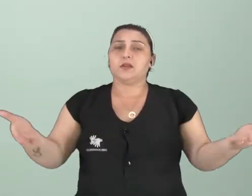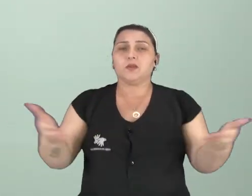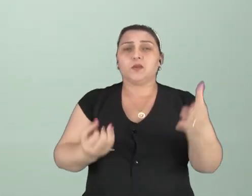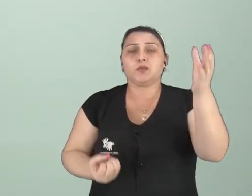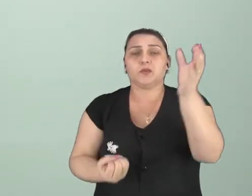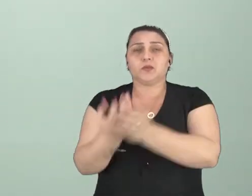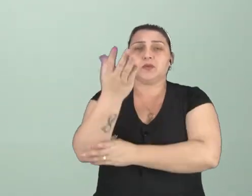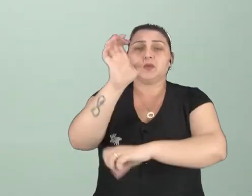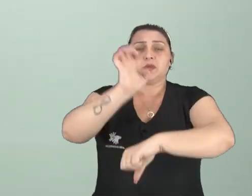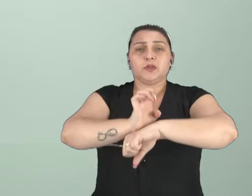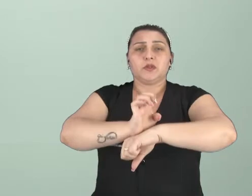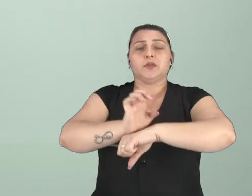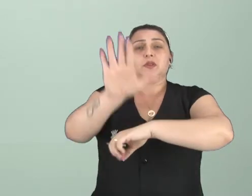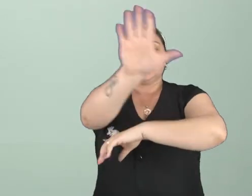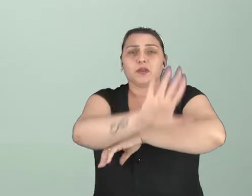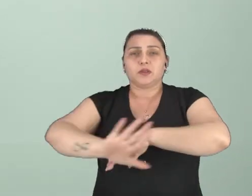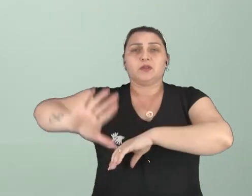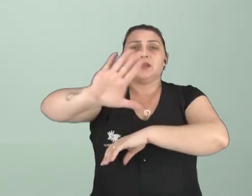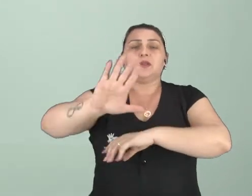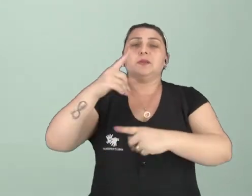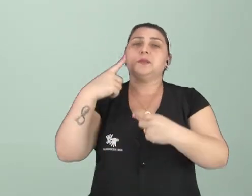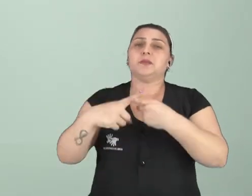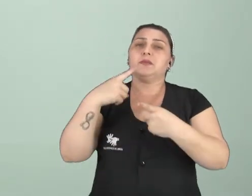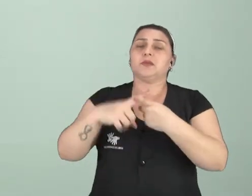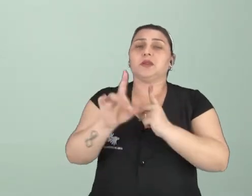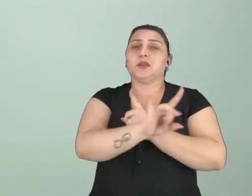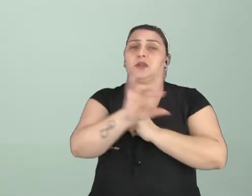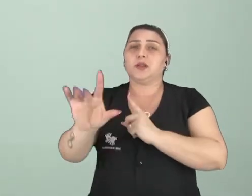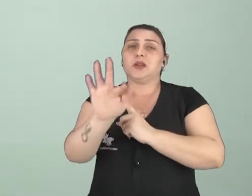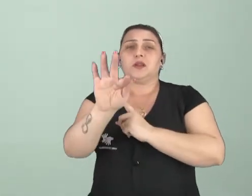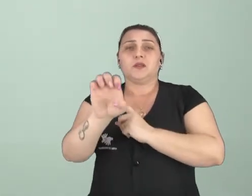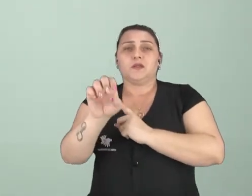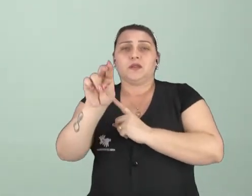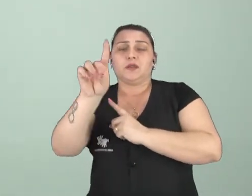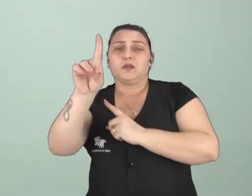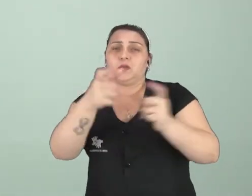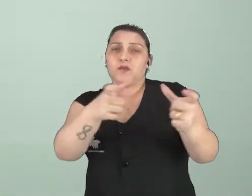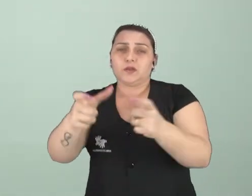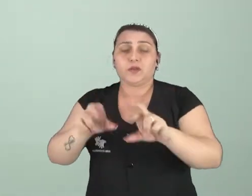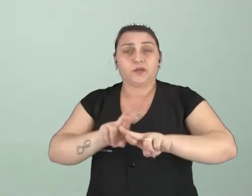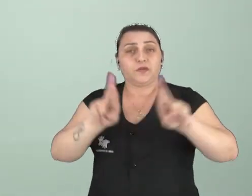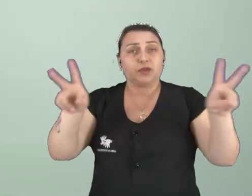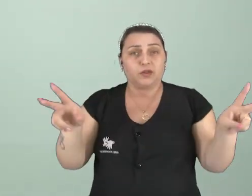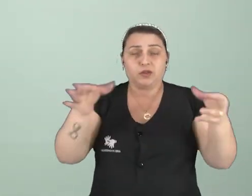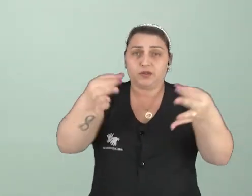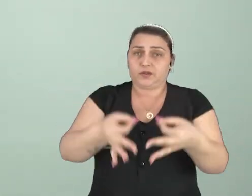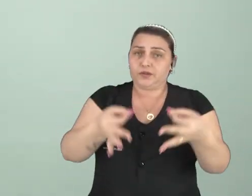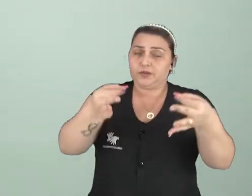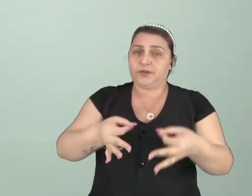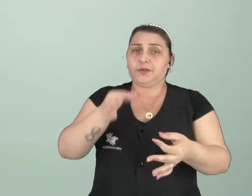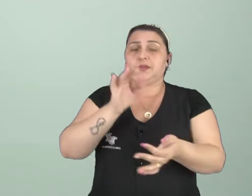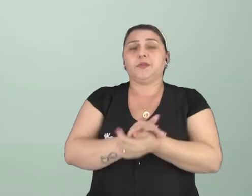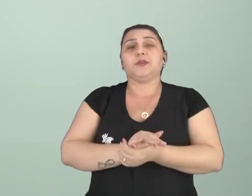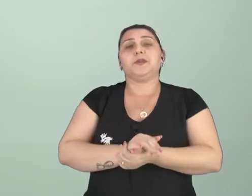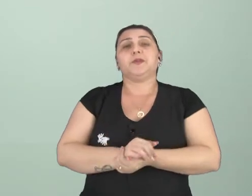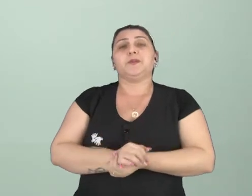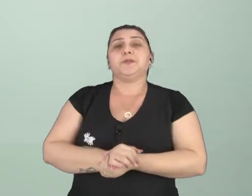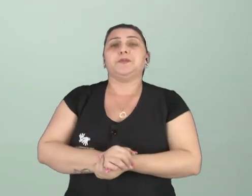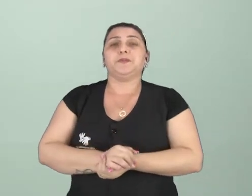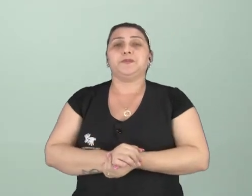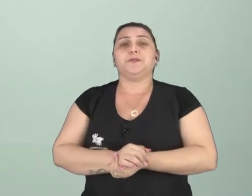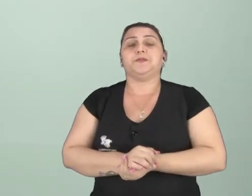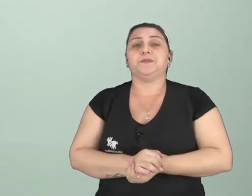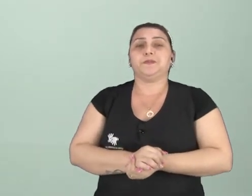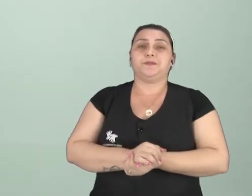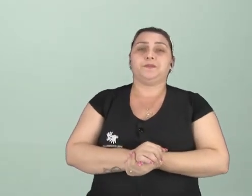esse surgimento dos estados nacionais. Por quê? Cada feudo ficava em uma localidade diferente, certo? Ficava em uma região diferente.